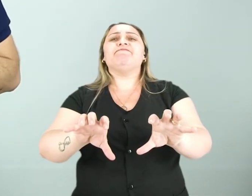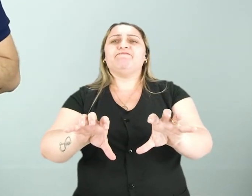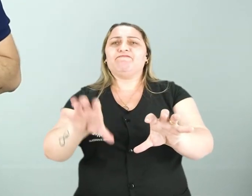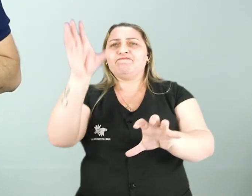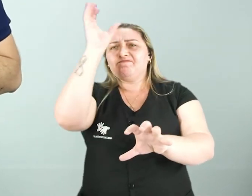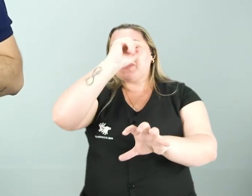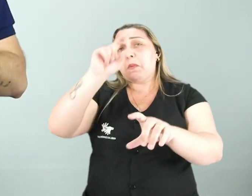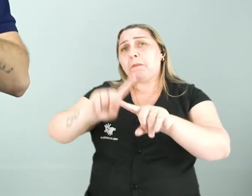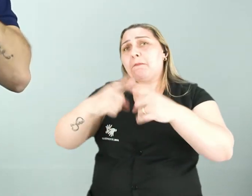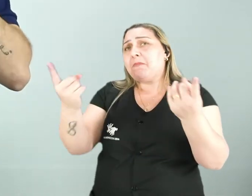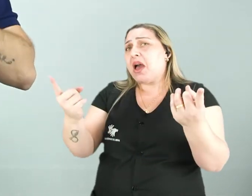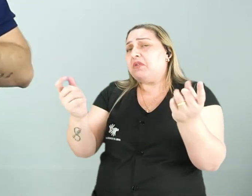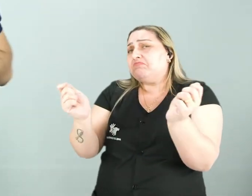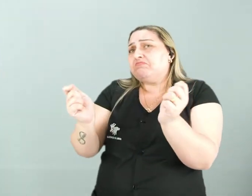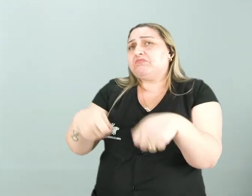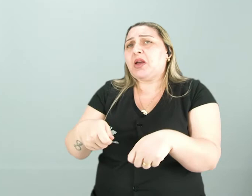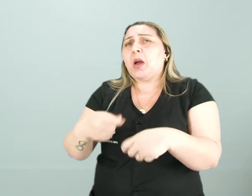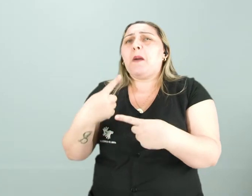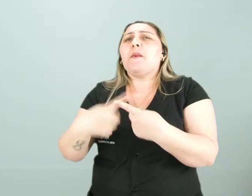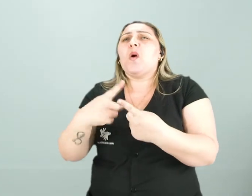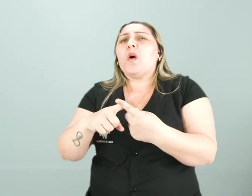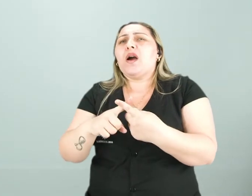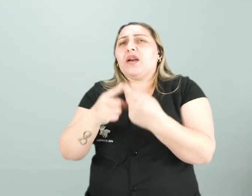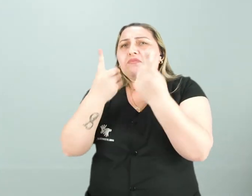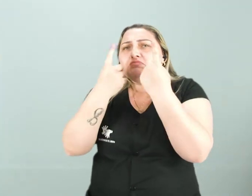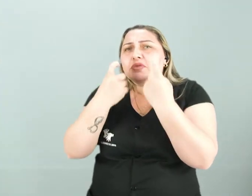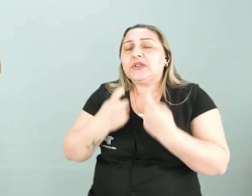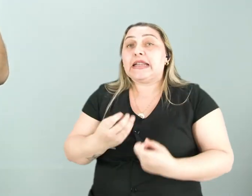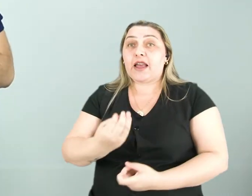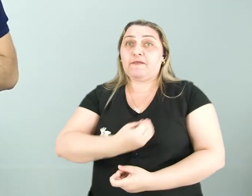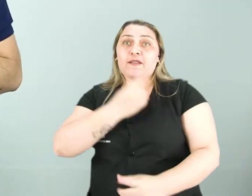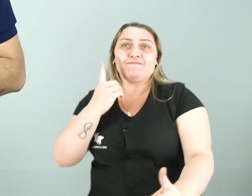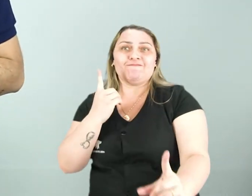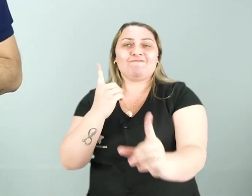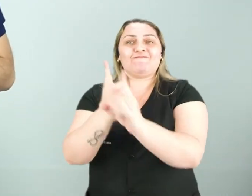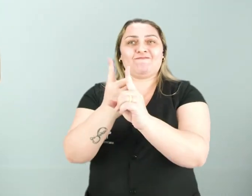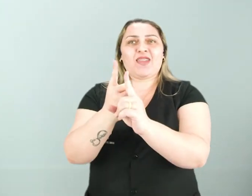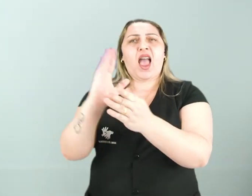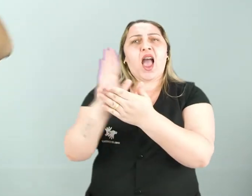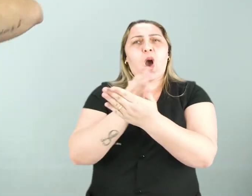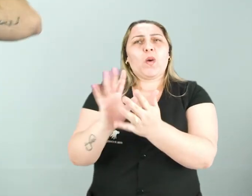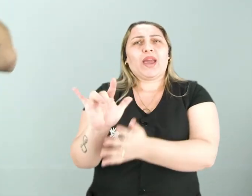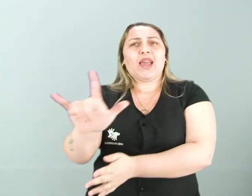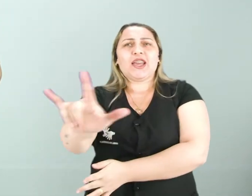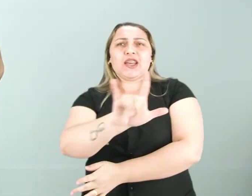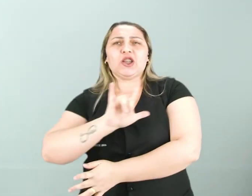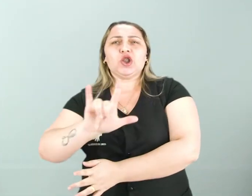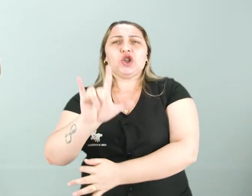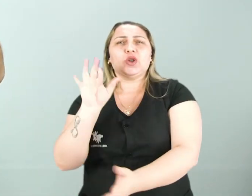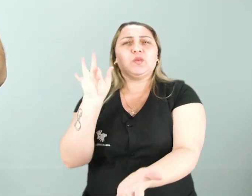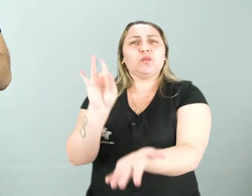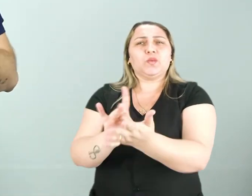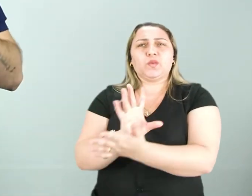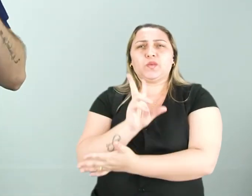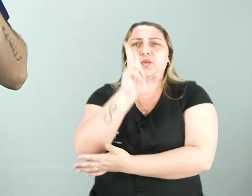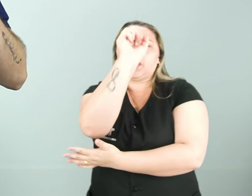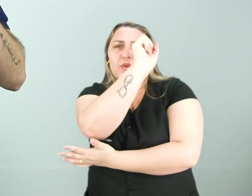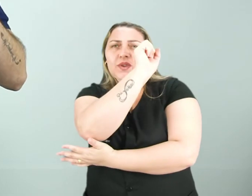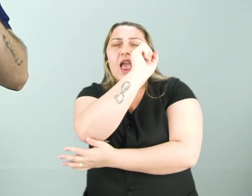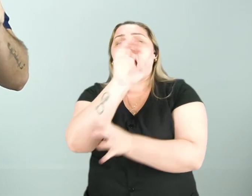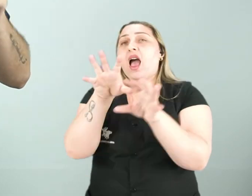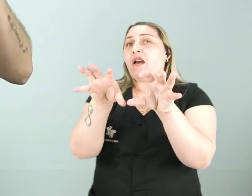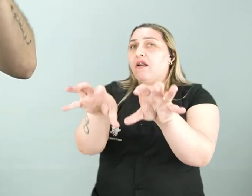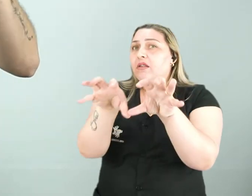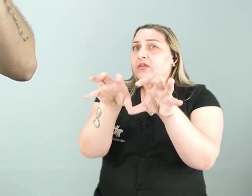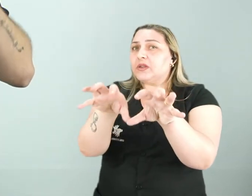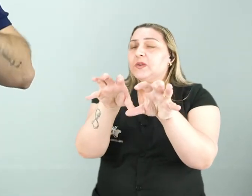tudo em vão. Para que se lamentar, se na vida pode encontrar alguém que te ame com toda a força e ardor, e